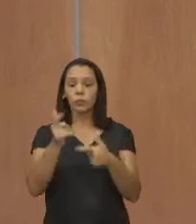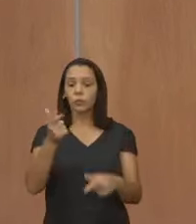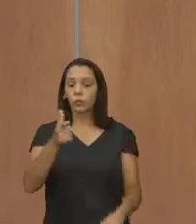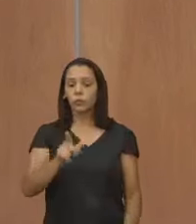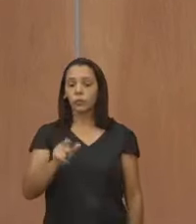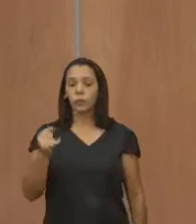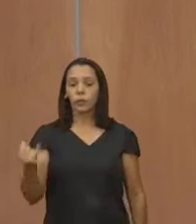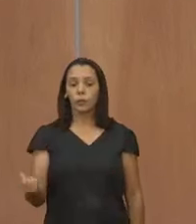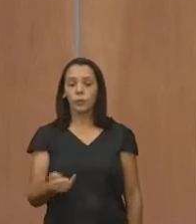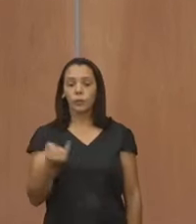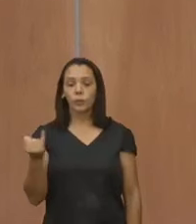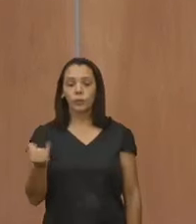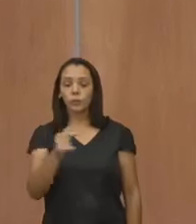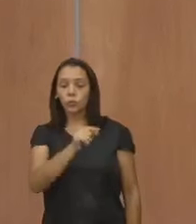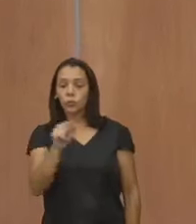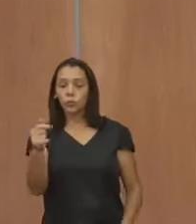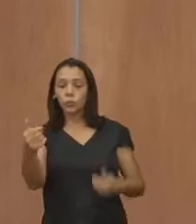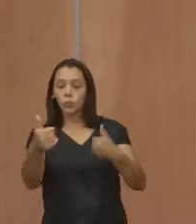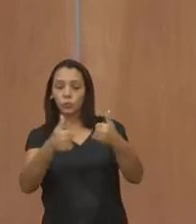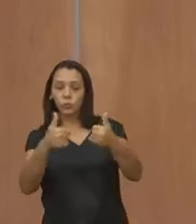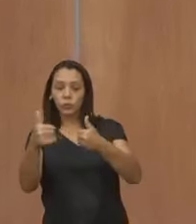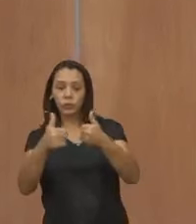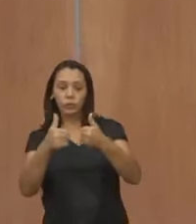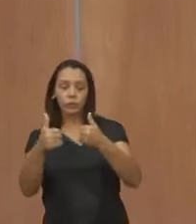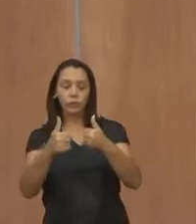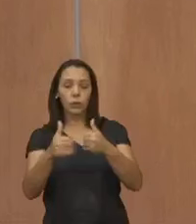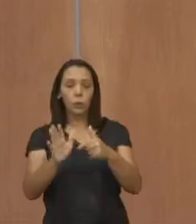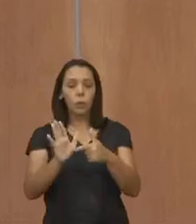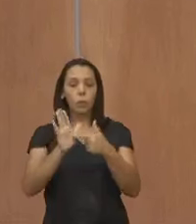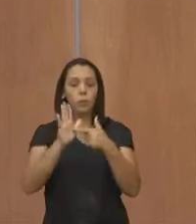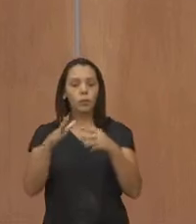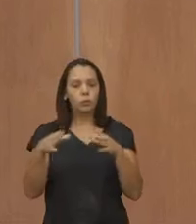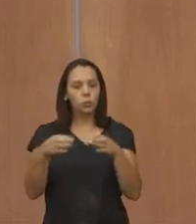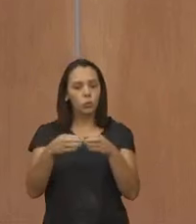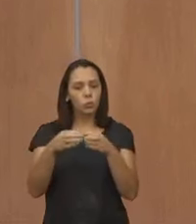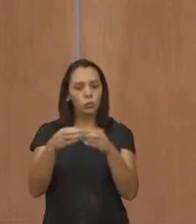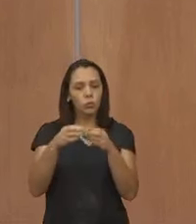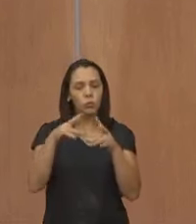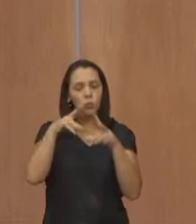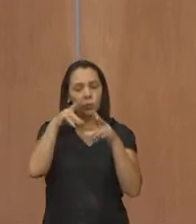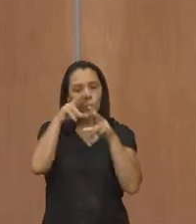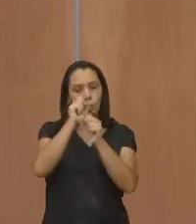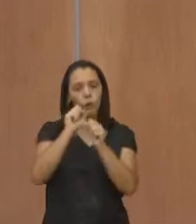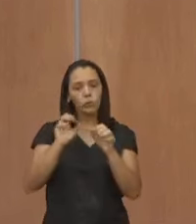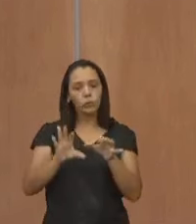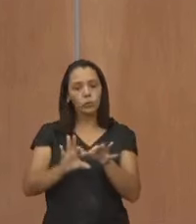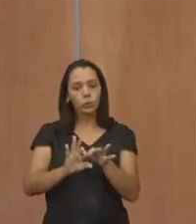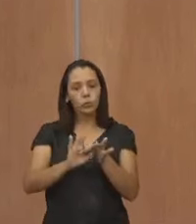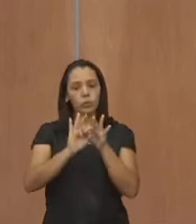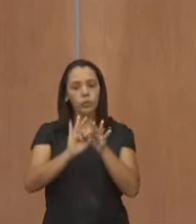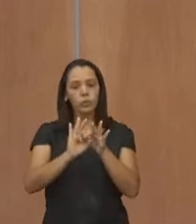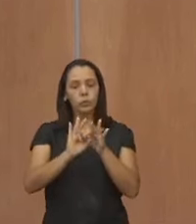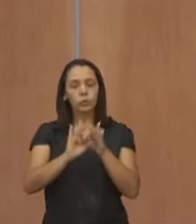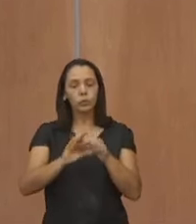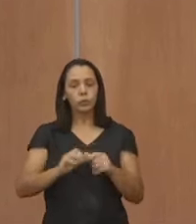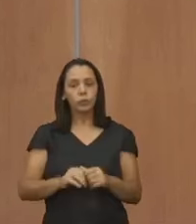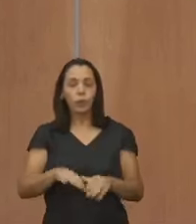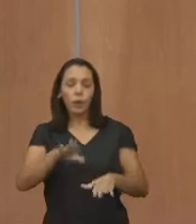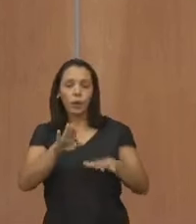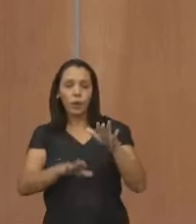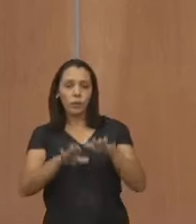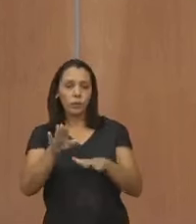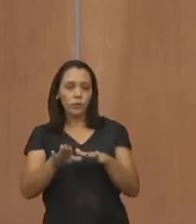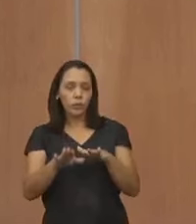vez a importância de vocês estarem aqui presentes, mostrando essa força e essa união nesta casa. Muito se fala às